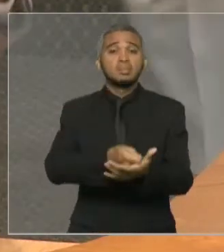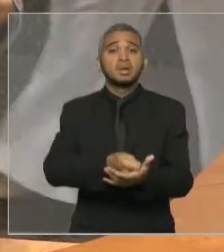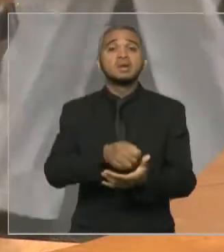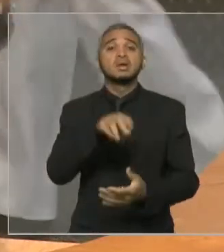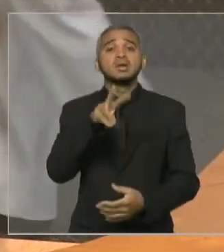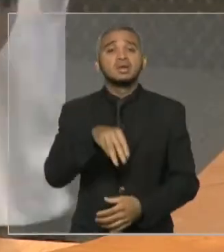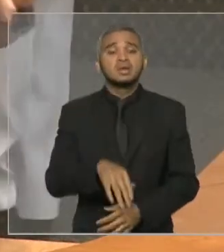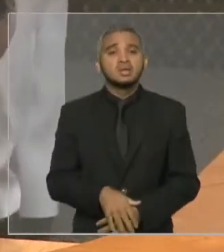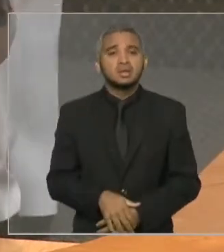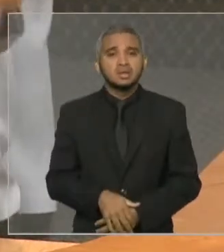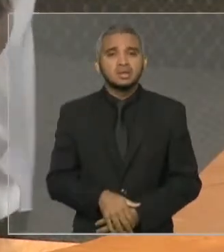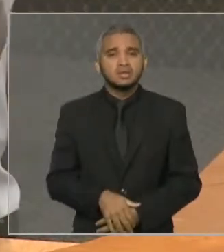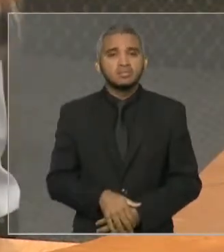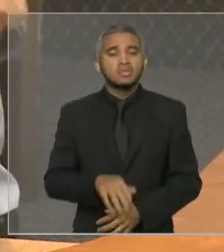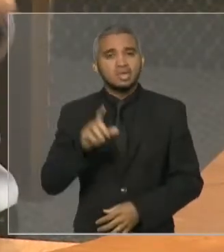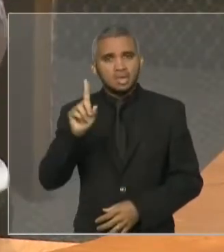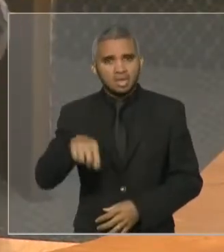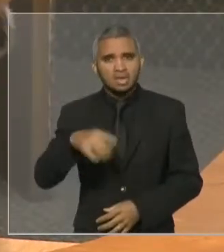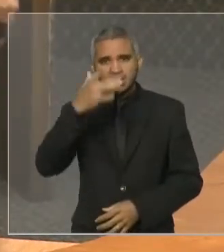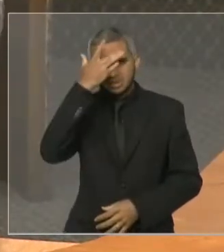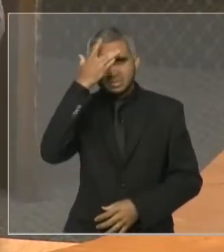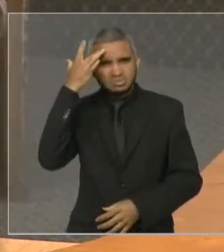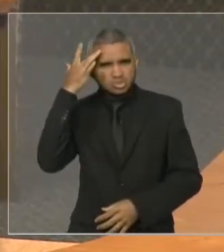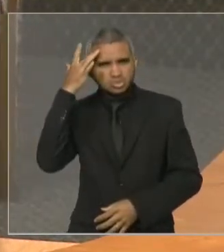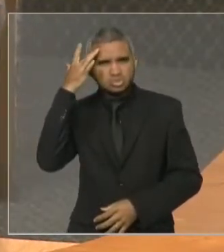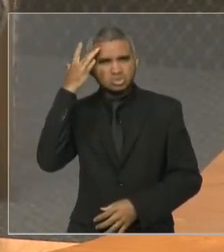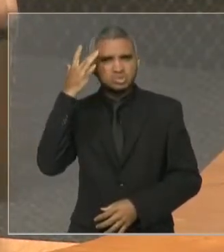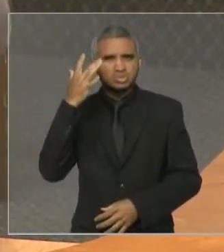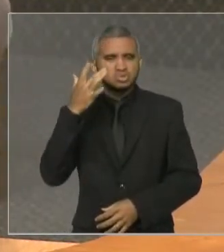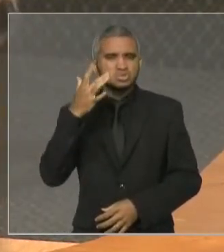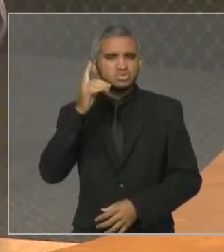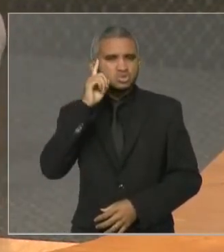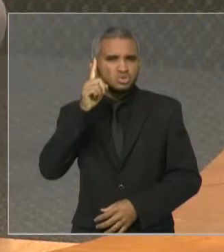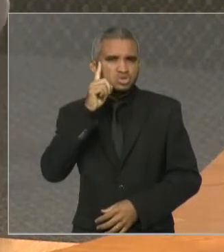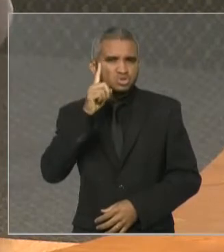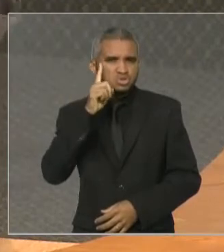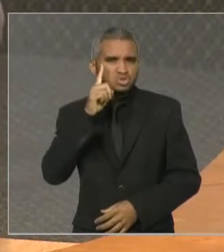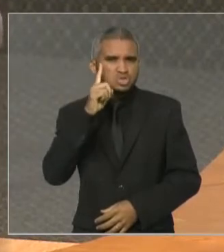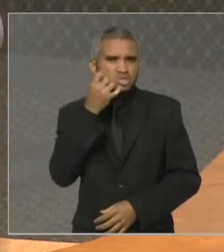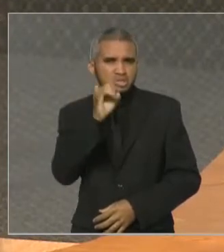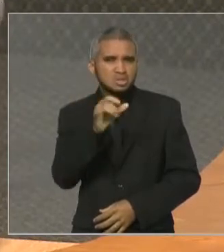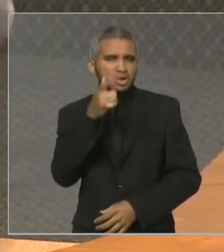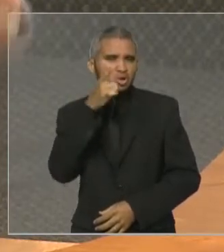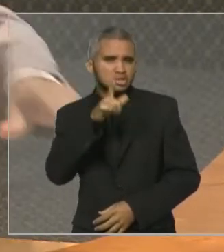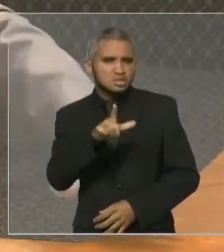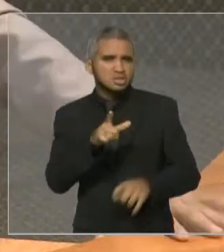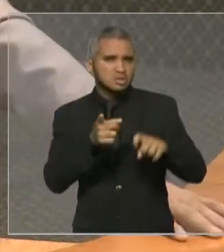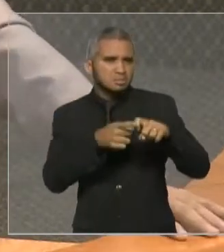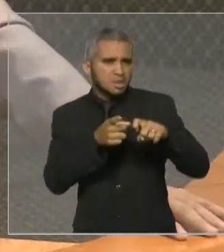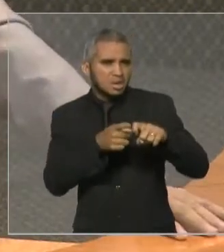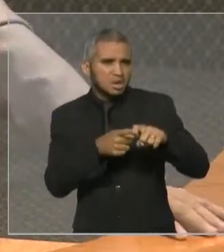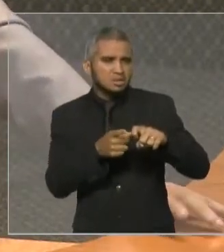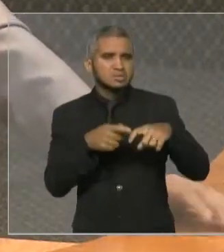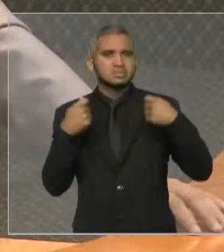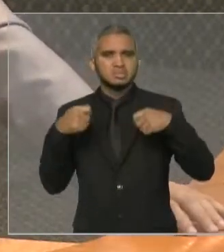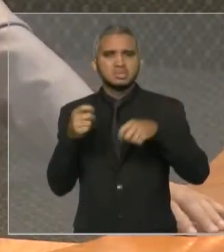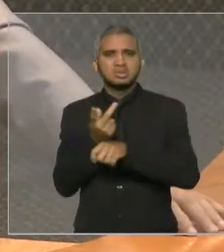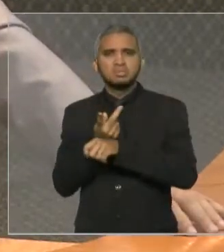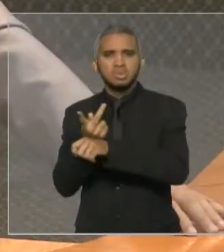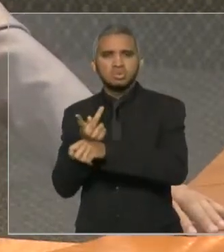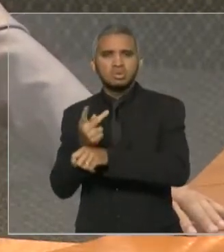todos os dias, que para conseguir uma consulta tem que chamar ou pedir um vereador, um secretário ou alguém que esteja ligado à